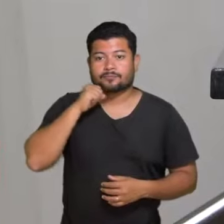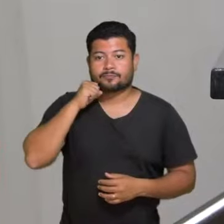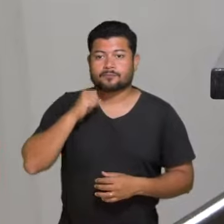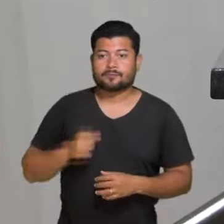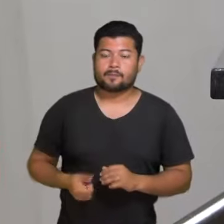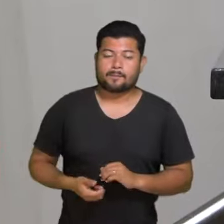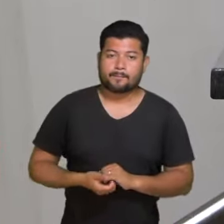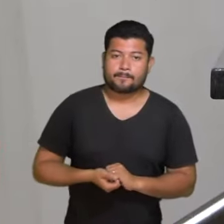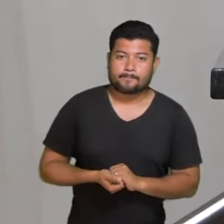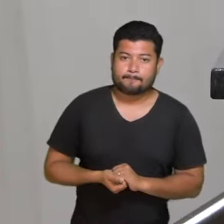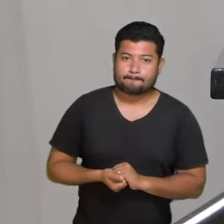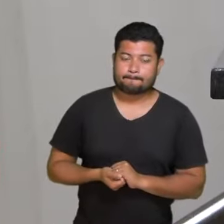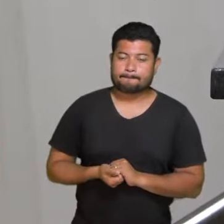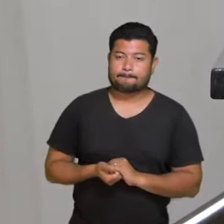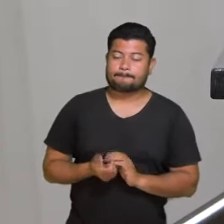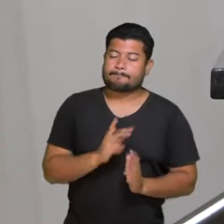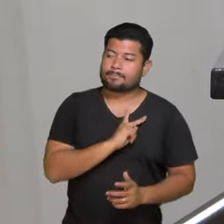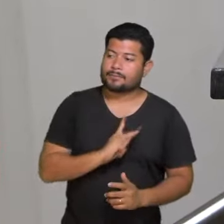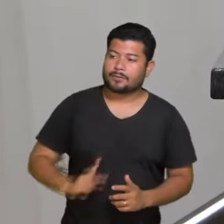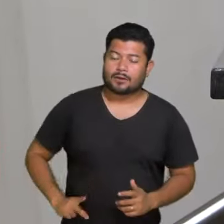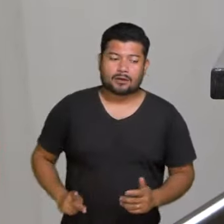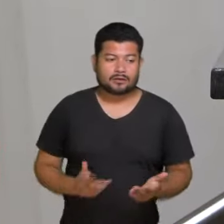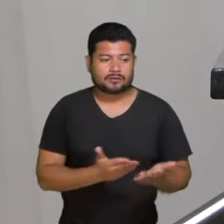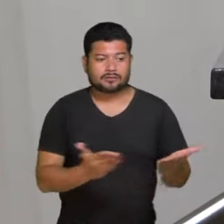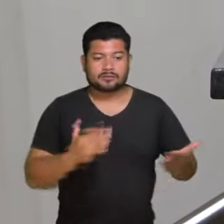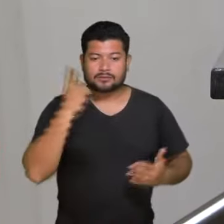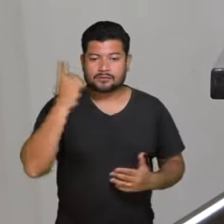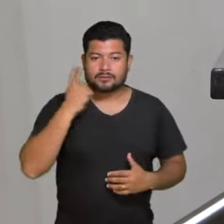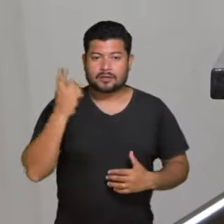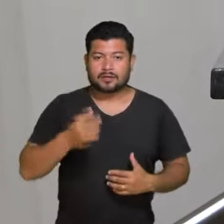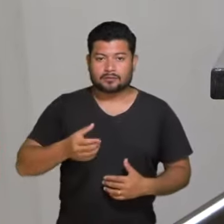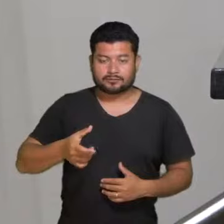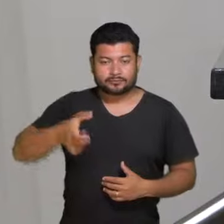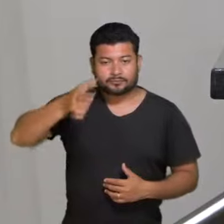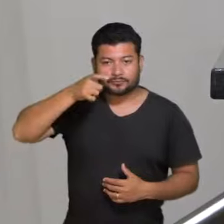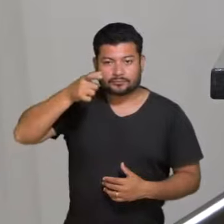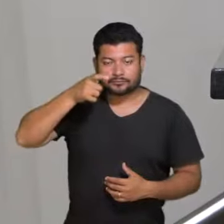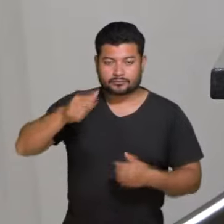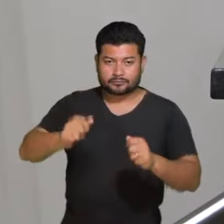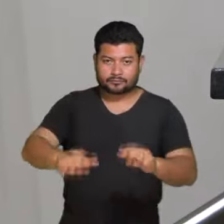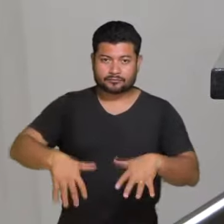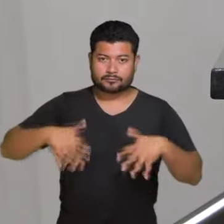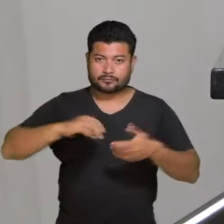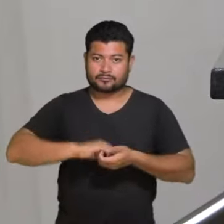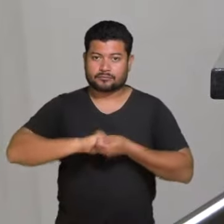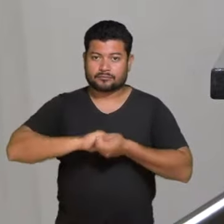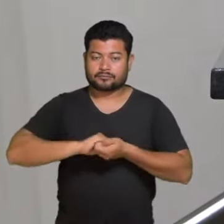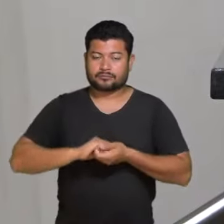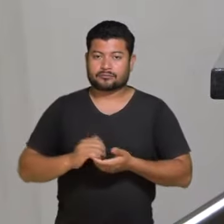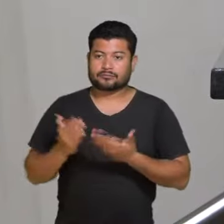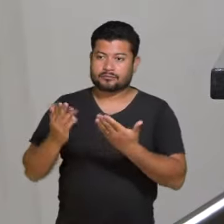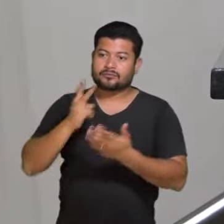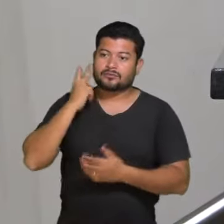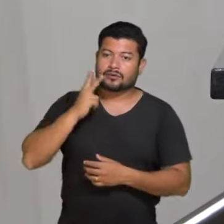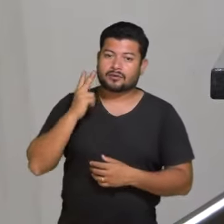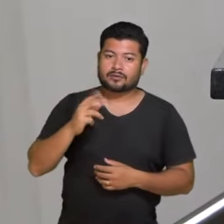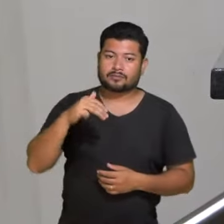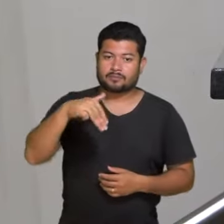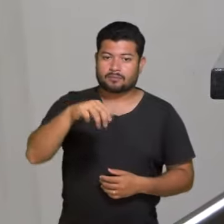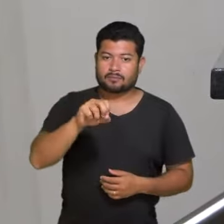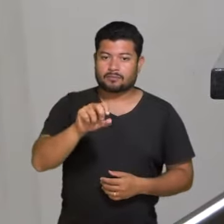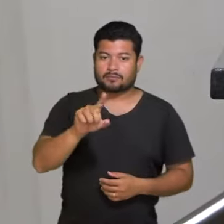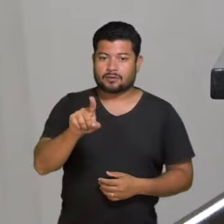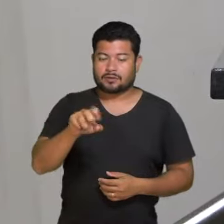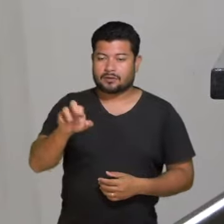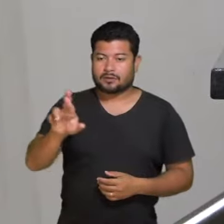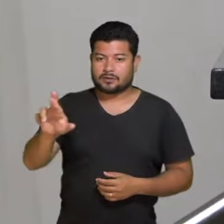demais deputados que aqui nos acompanham, nossos cumprimentos. Quero saudar o vereador Moser, lá da cidade de